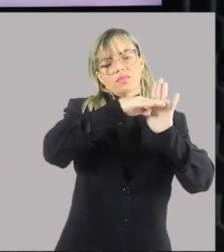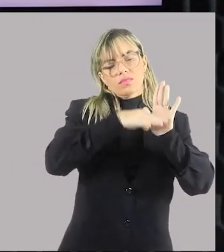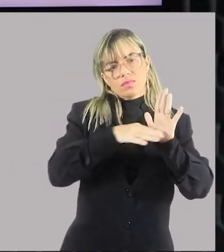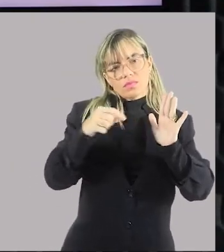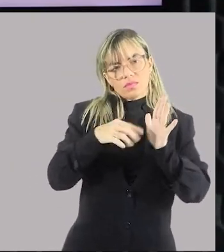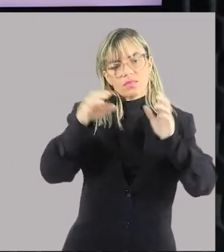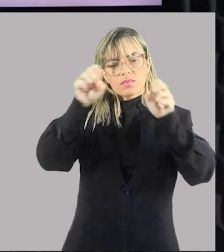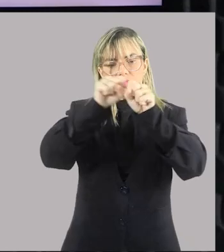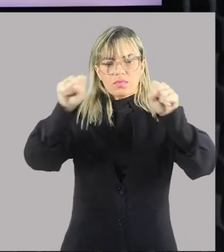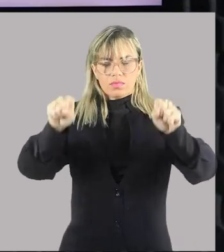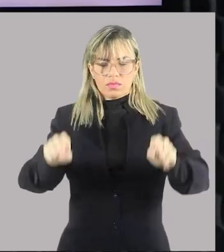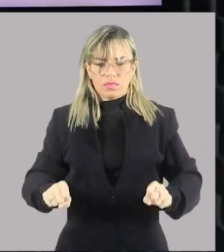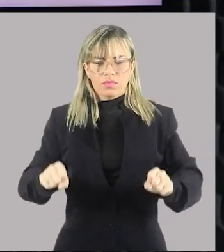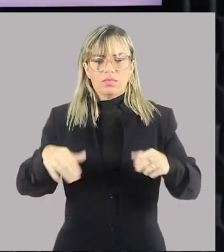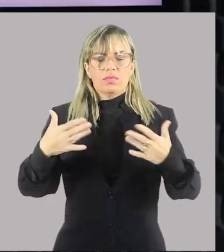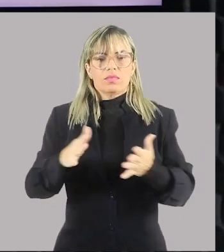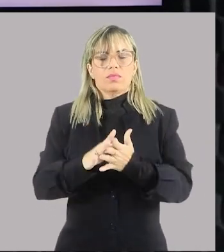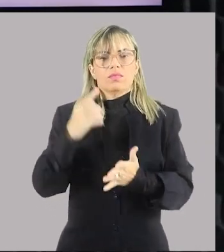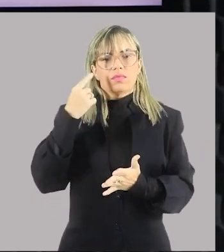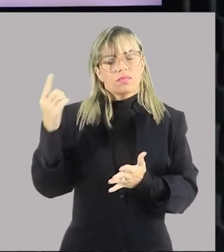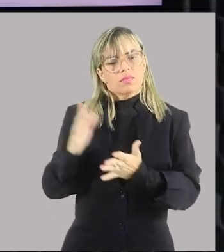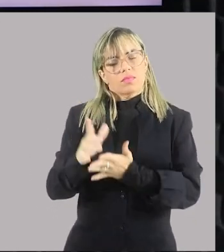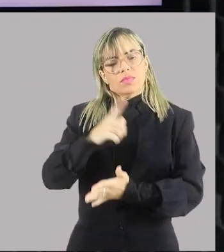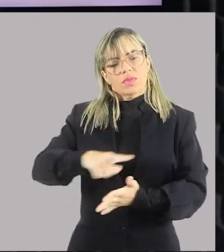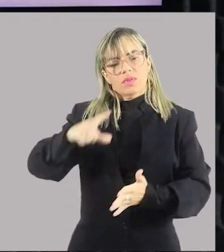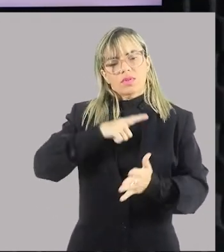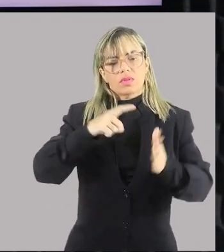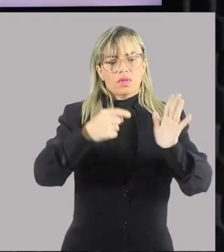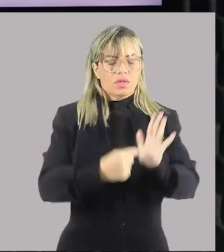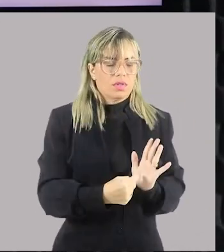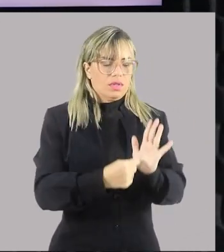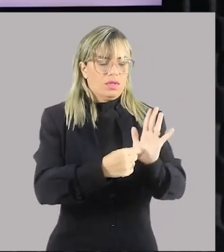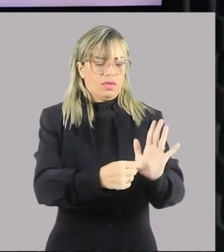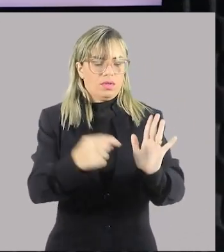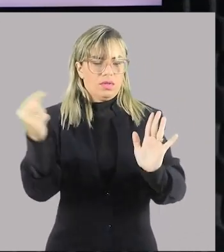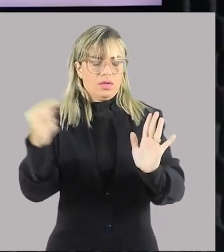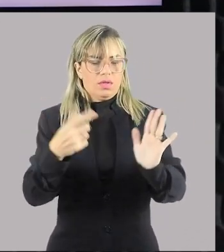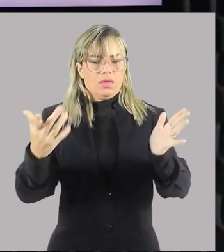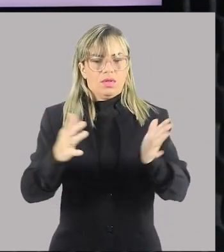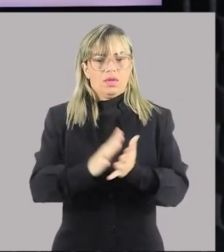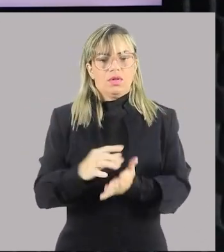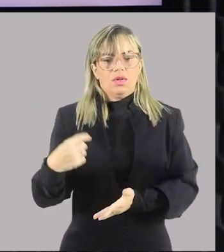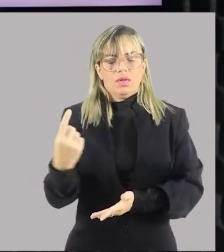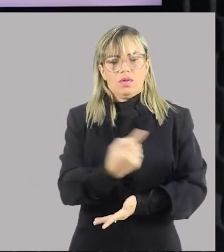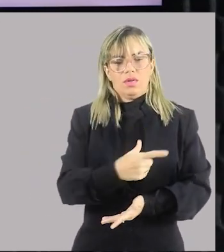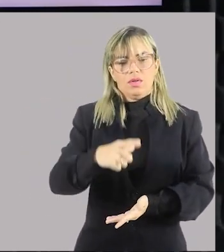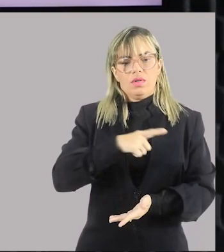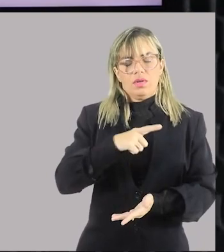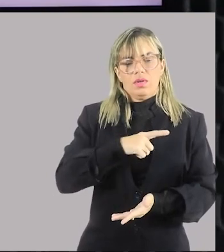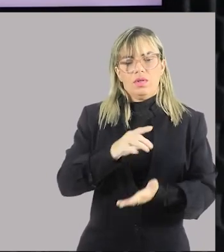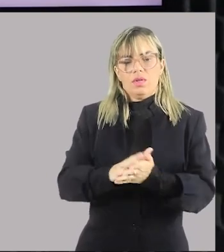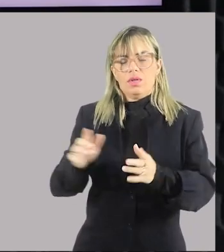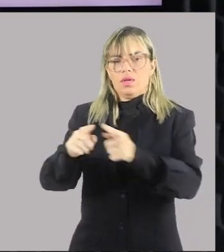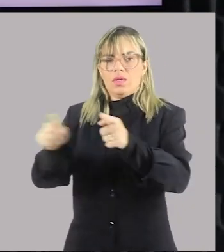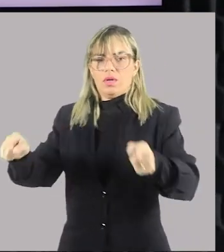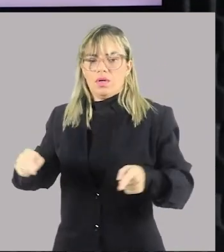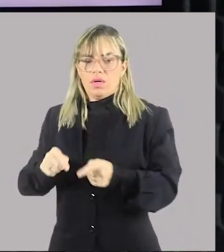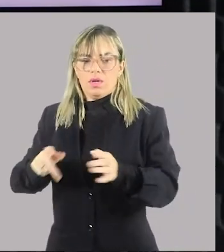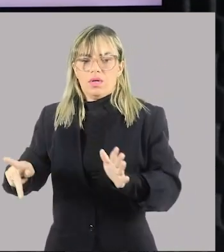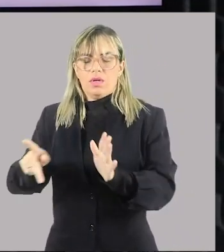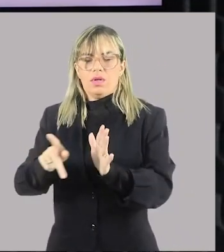desse sistema que acaba sendo colocado aí, nós temos o quê? A propriedade privada, né?